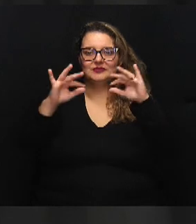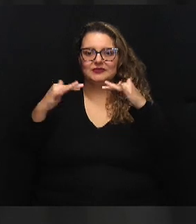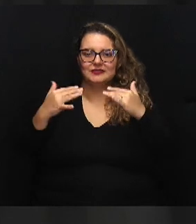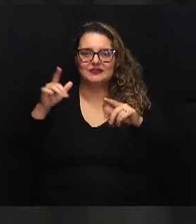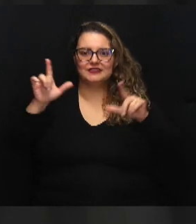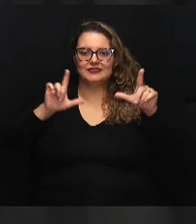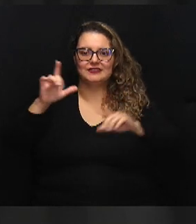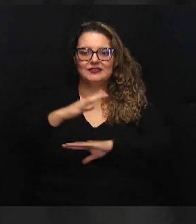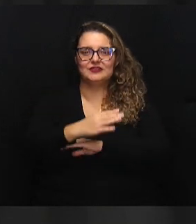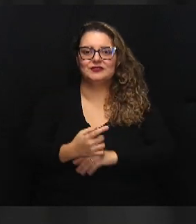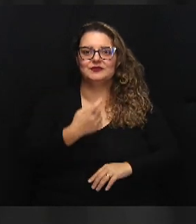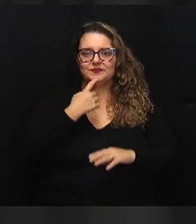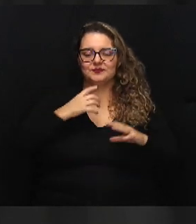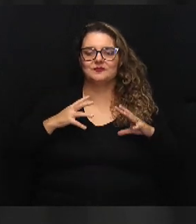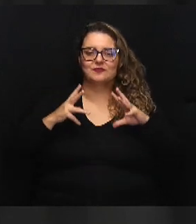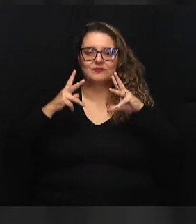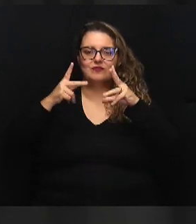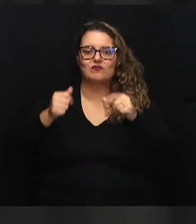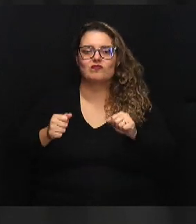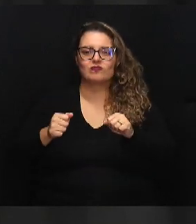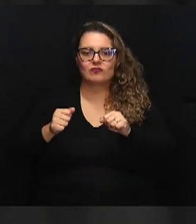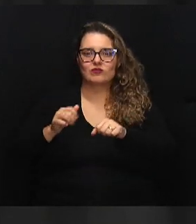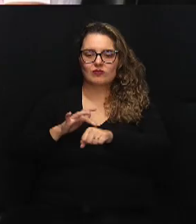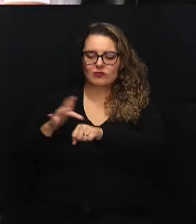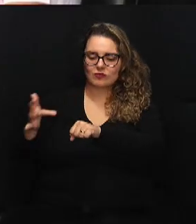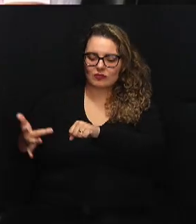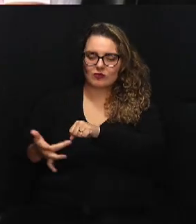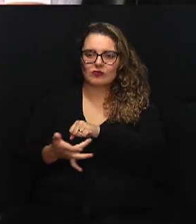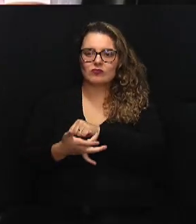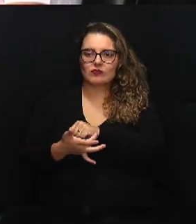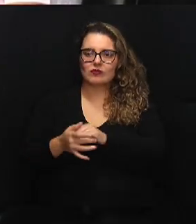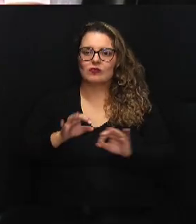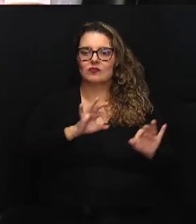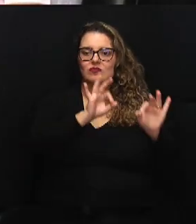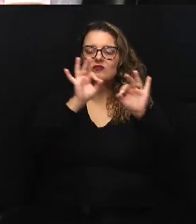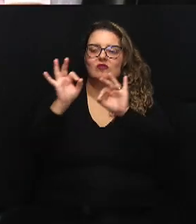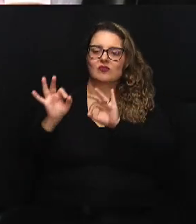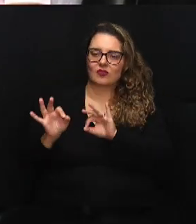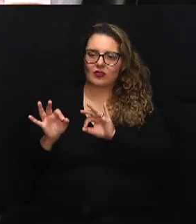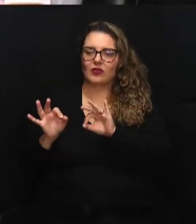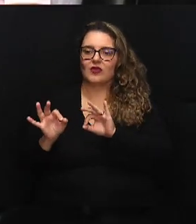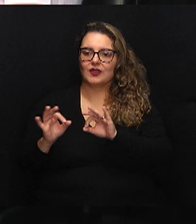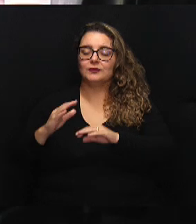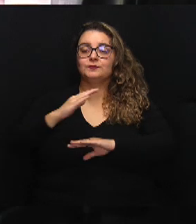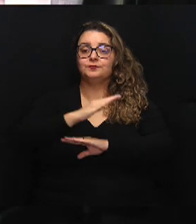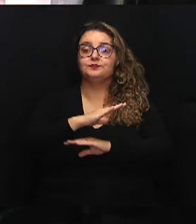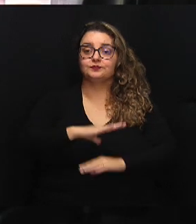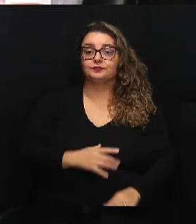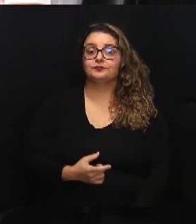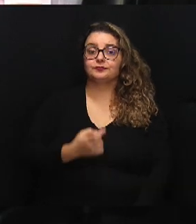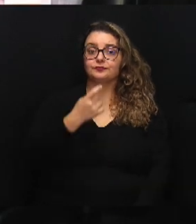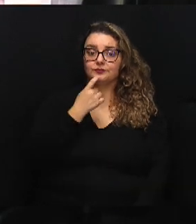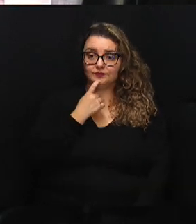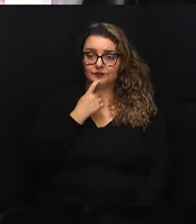TV Câmara, de toda a rede social aqui que nos acompanha da Câmara